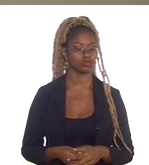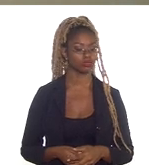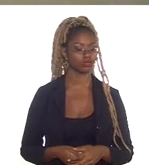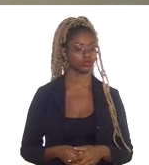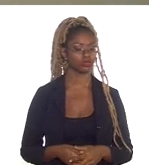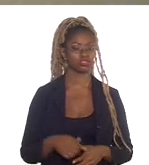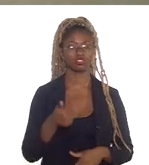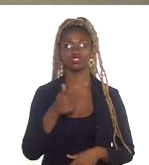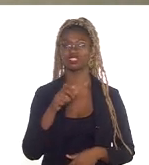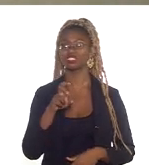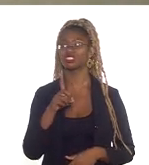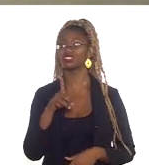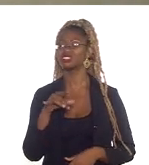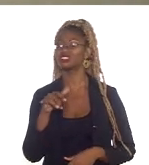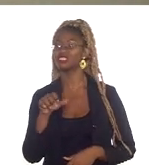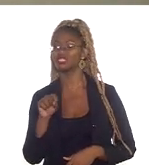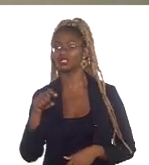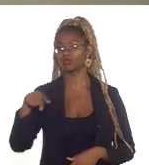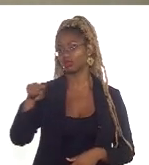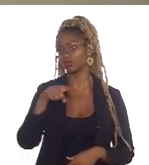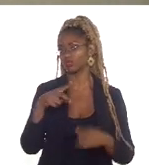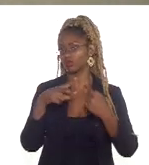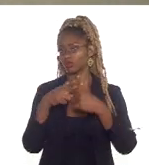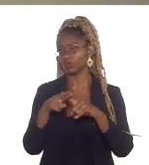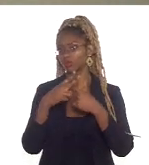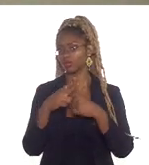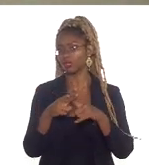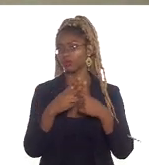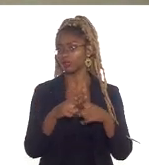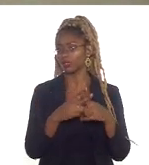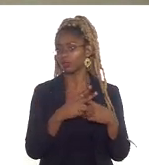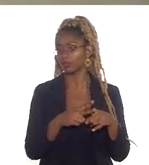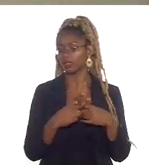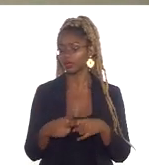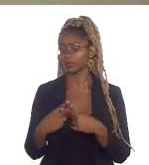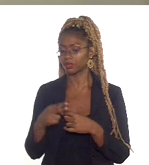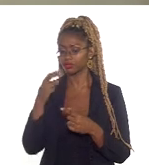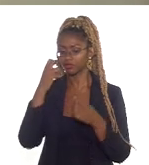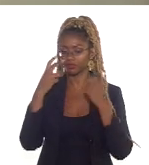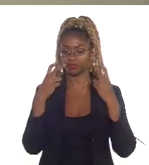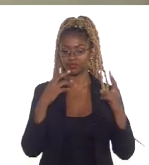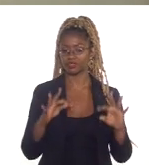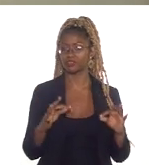15 dias para os senhores ajustarem esse pente fino.